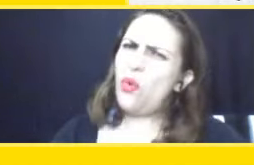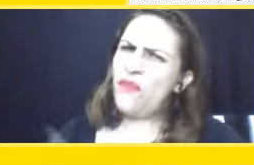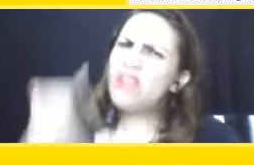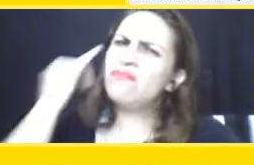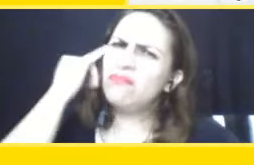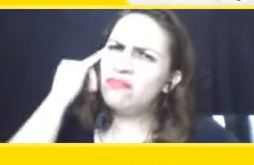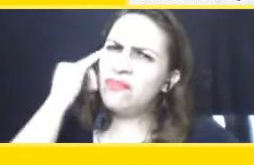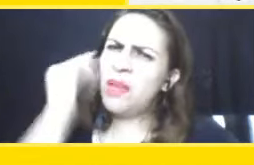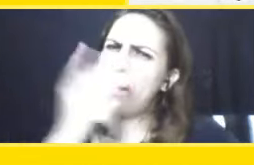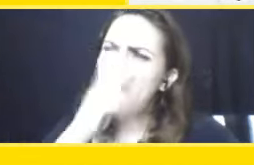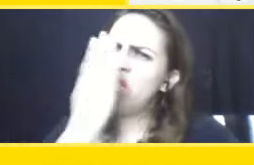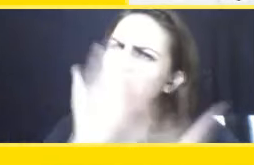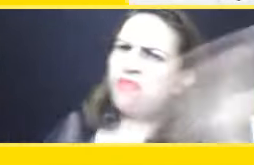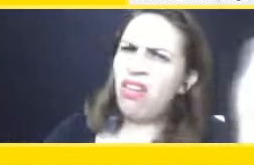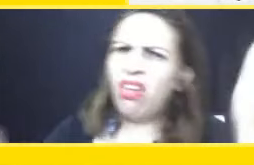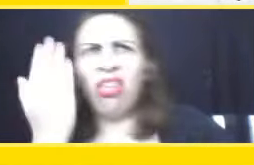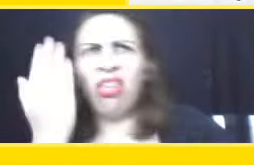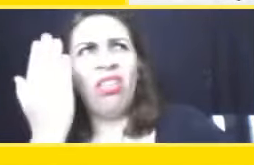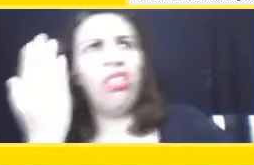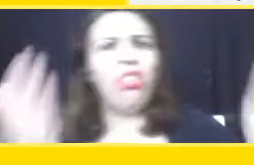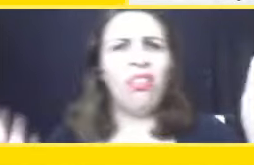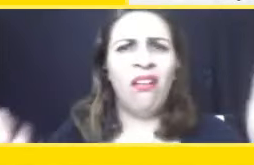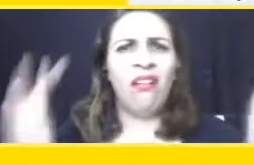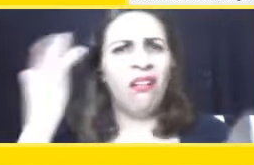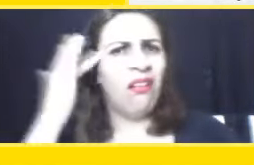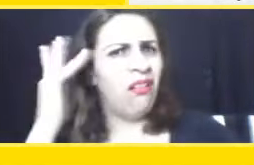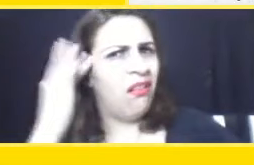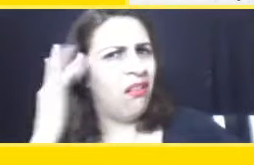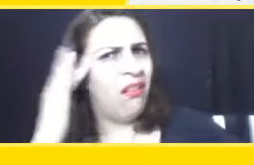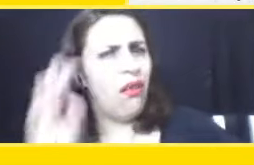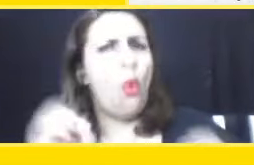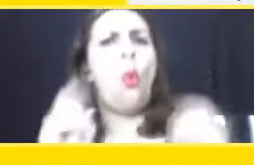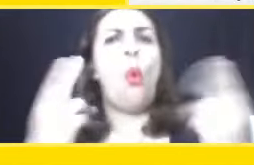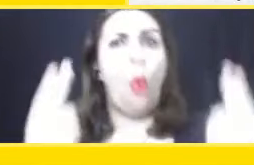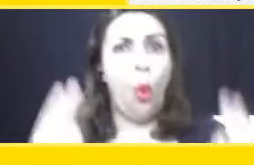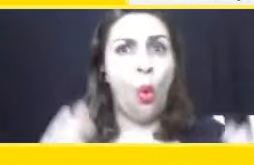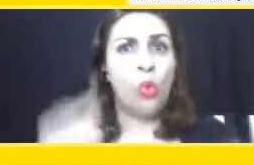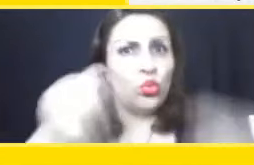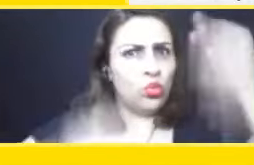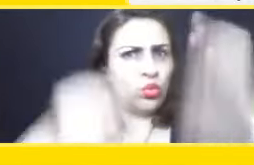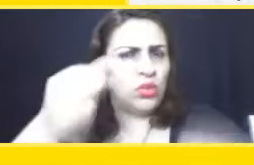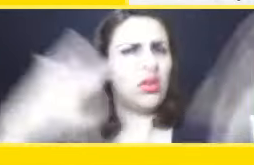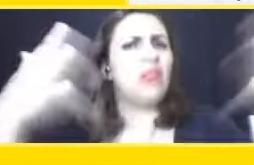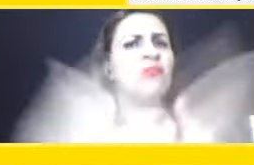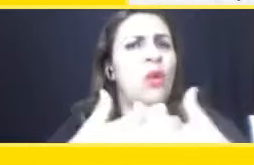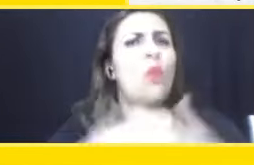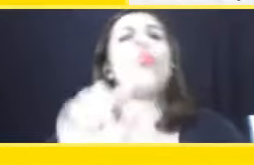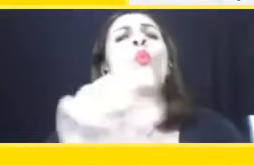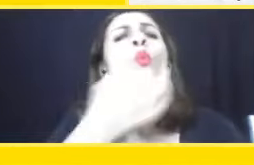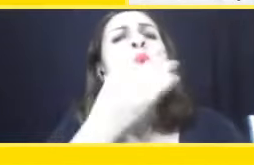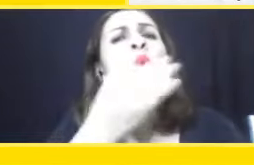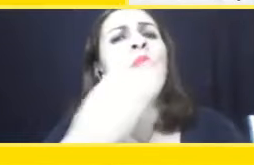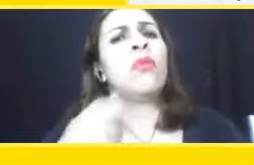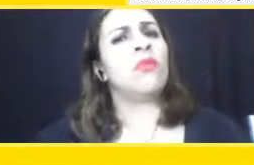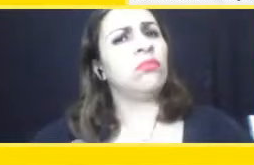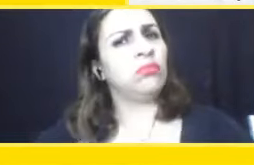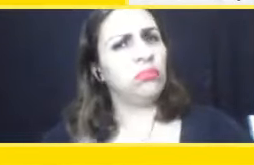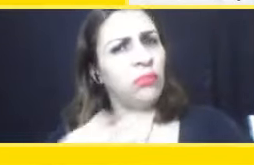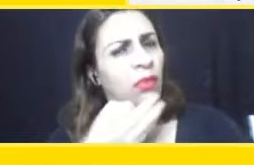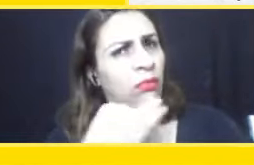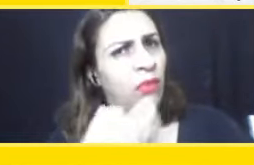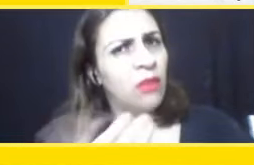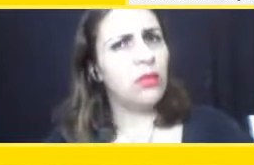meio perdido nesse momento, ou a interferência aí do Poder Judiciário? Qual a visão do senhor como parlamentar sobre essa